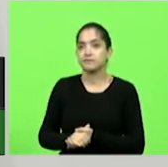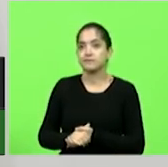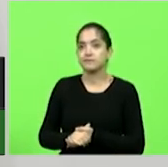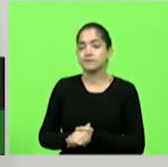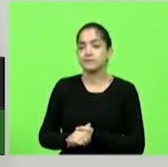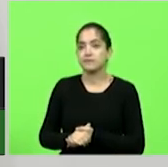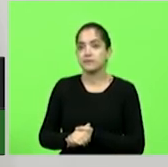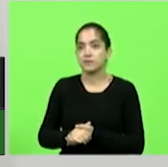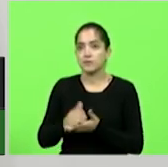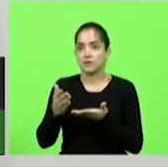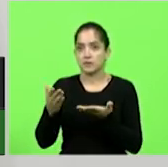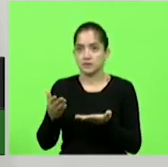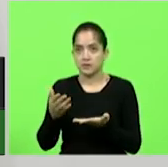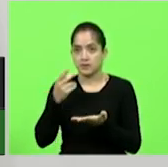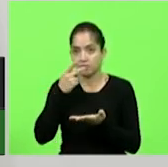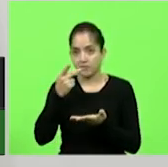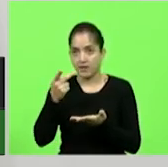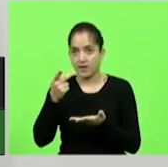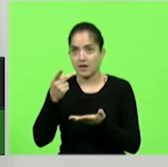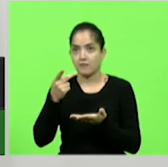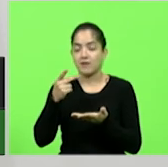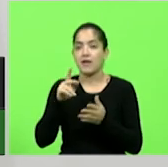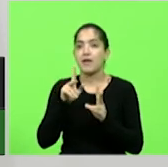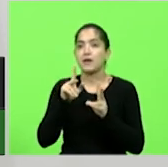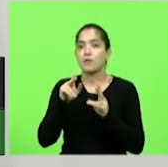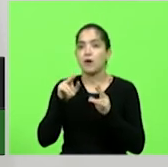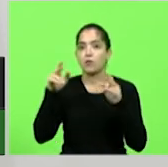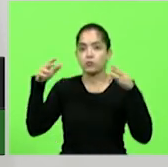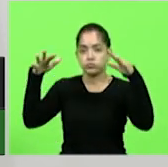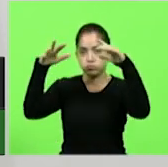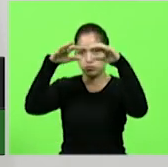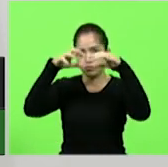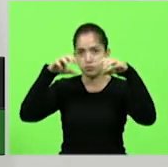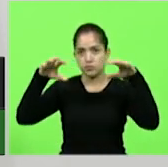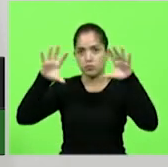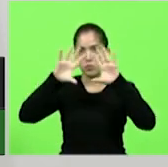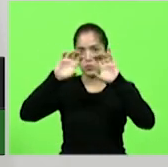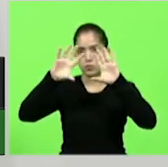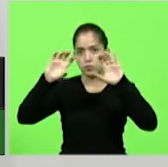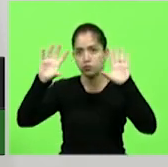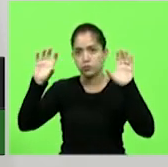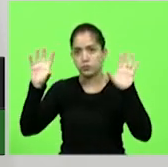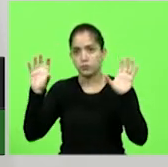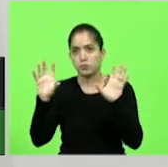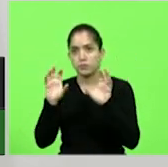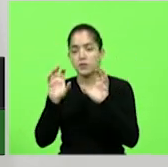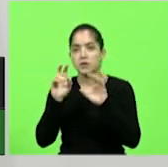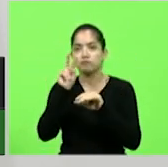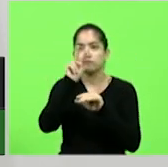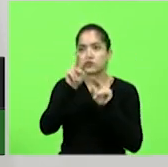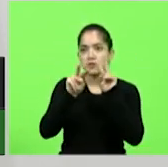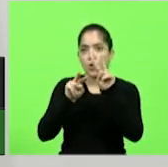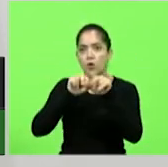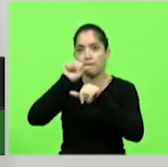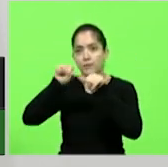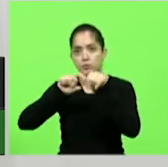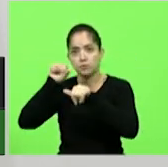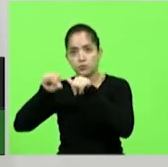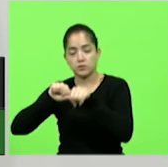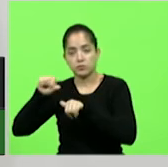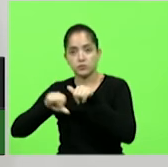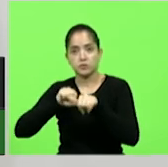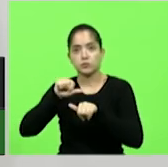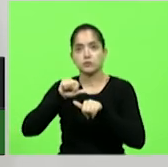famoso que a política é como as nuvens. Cada vez que você olha, elas têm uma forma. Mas